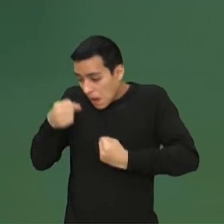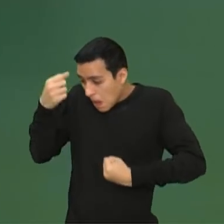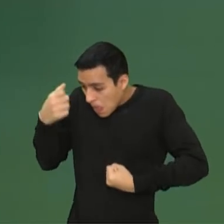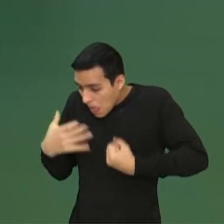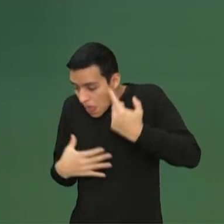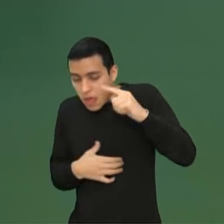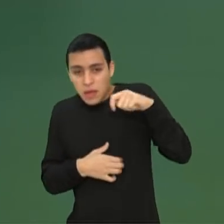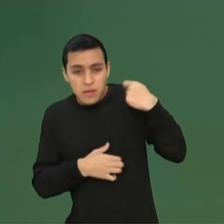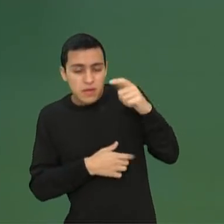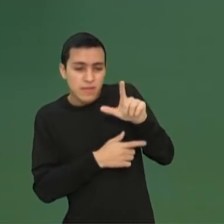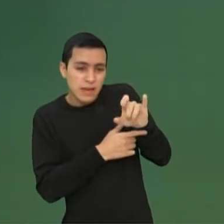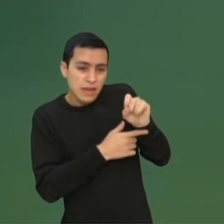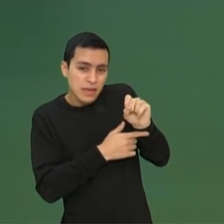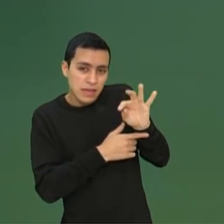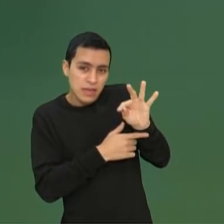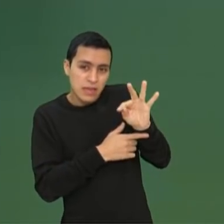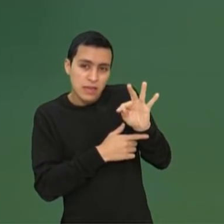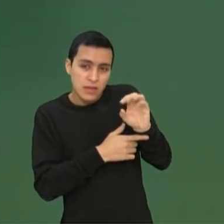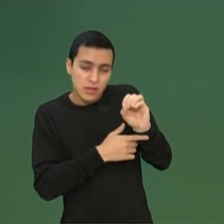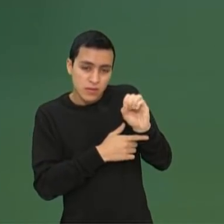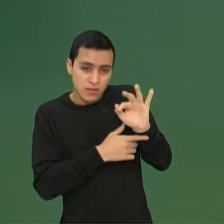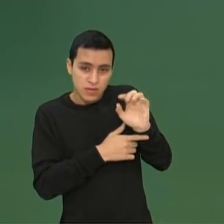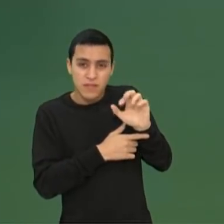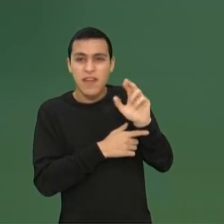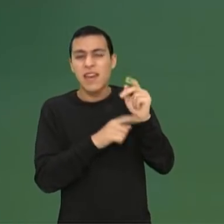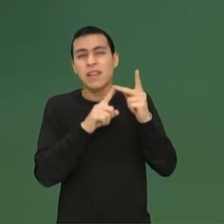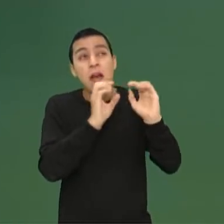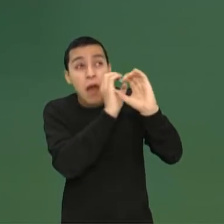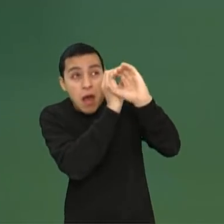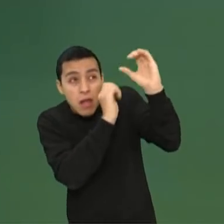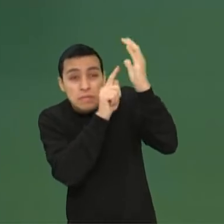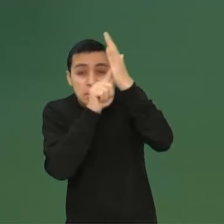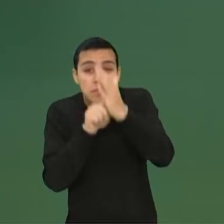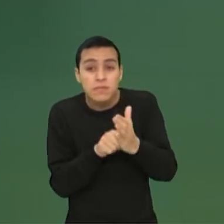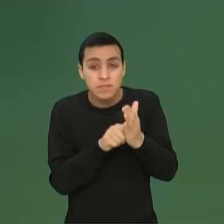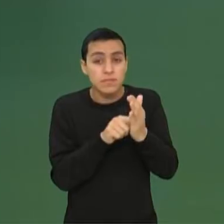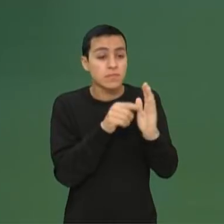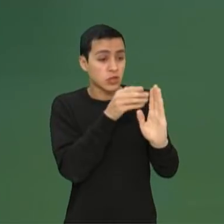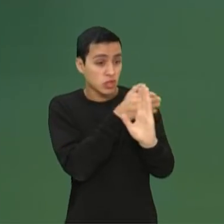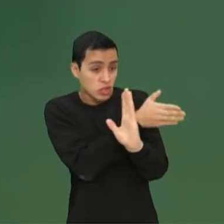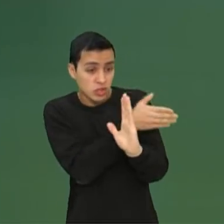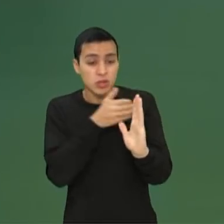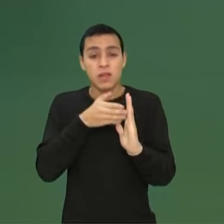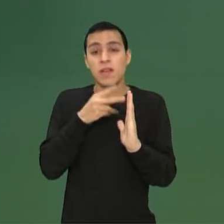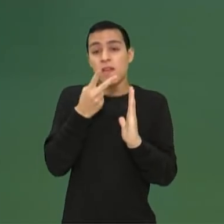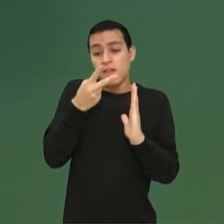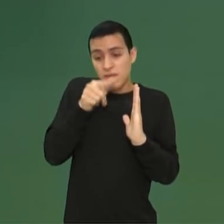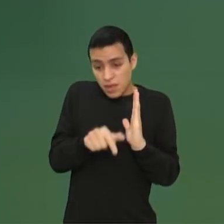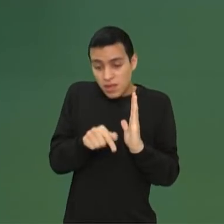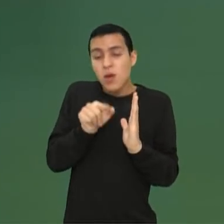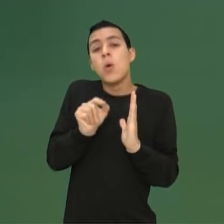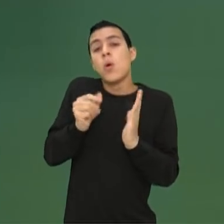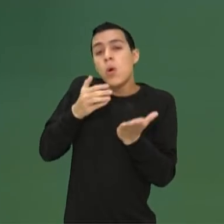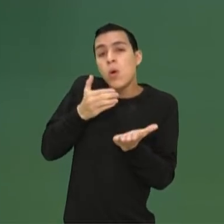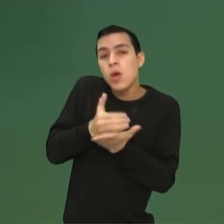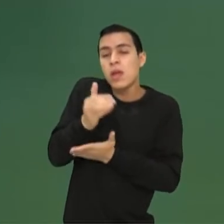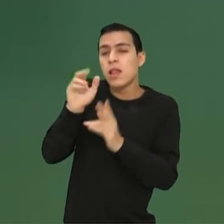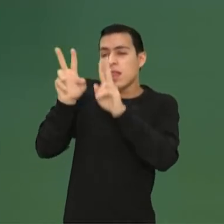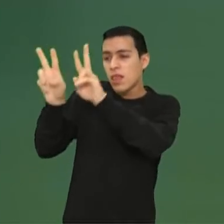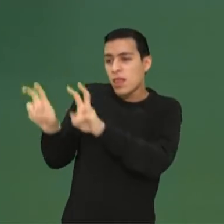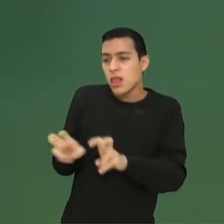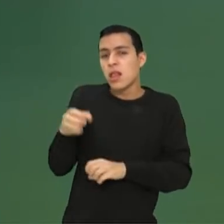sobre a litosfera e a astronomia? Então, hoje, a partir dessa aula 27, nós vamos começar